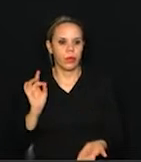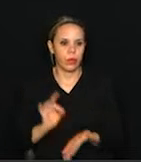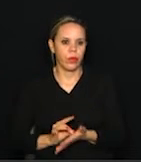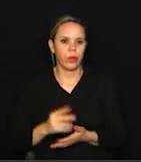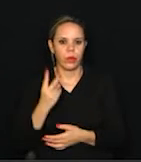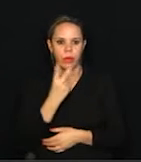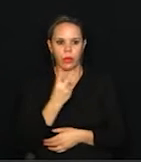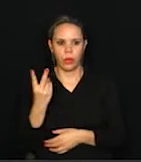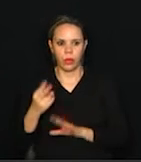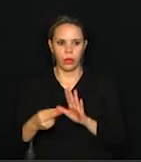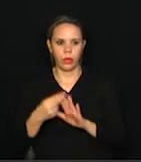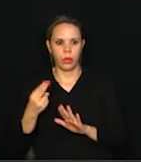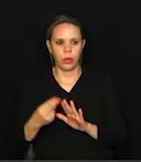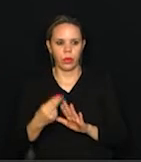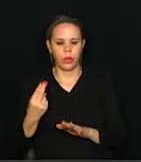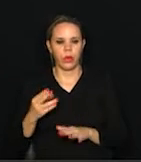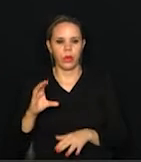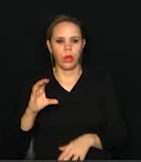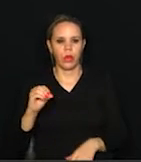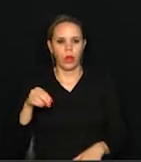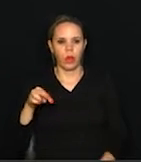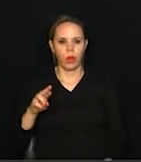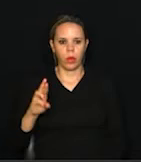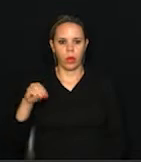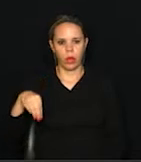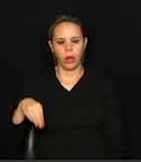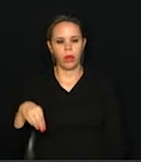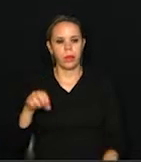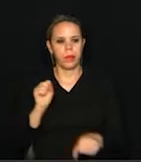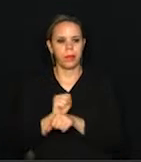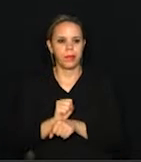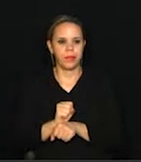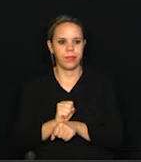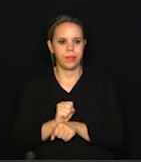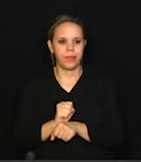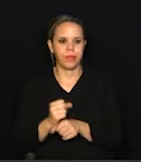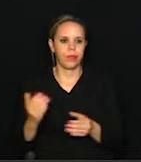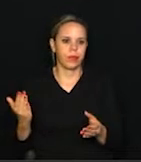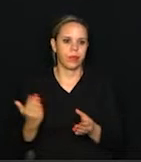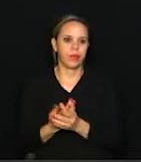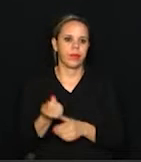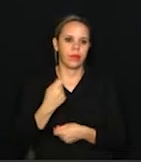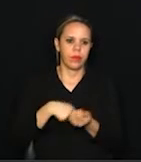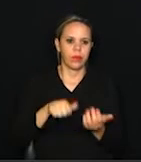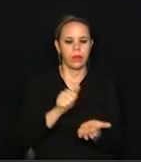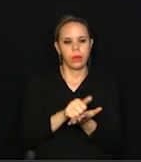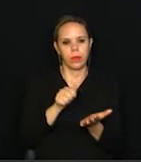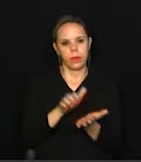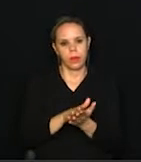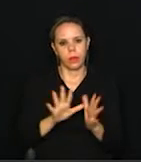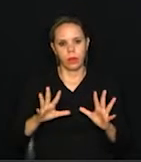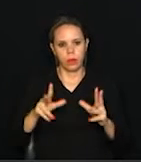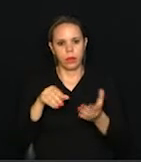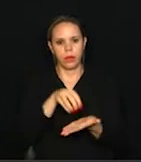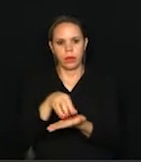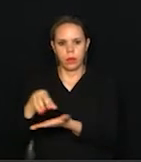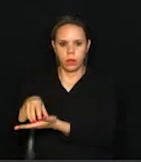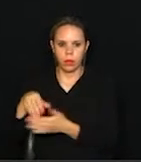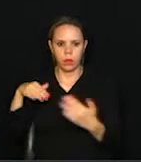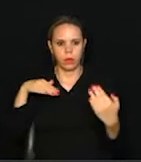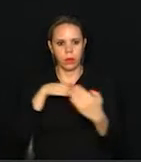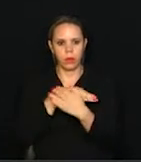duas resoluções do CONTRAN que paralisou o processamento de multas em todos os órgãos de